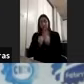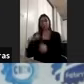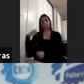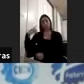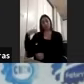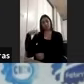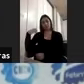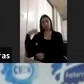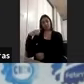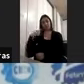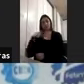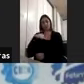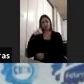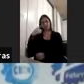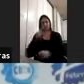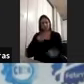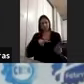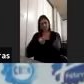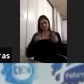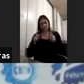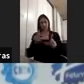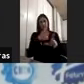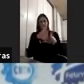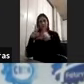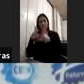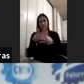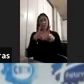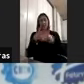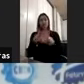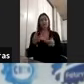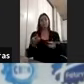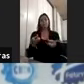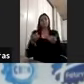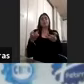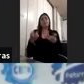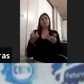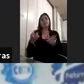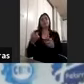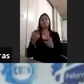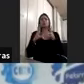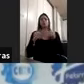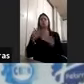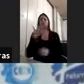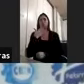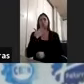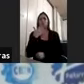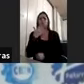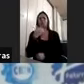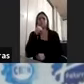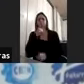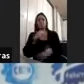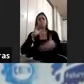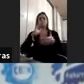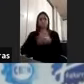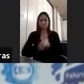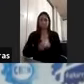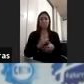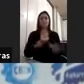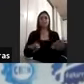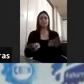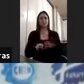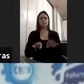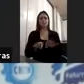e vai ver que ele diz que recebeu de vocês, diretamente no celular dele. Ele também recebeu lá comunicados de